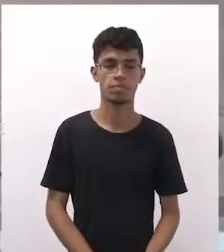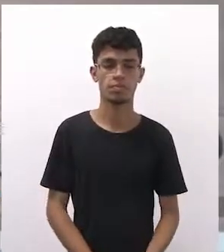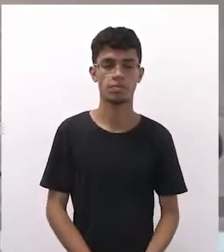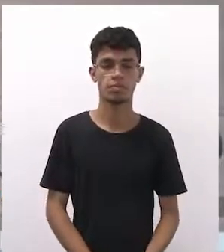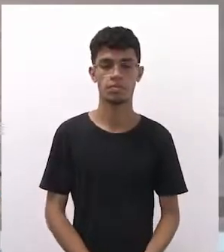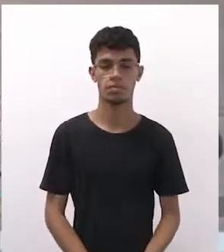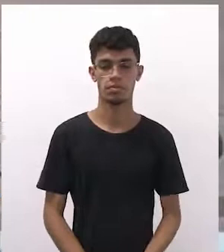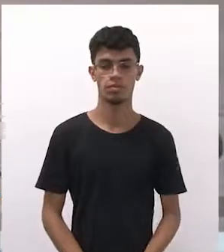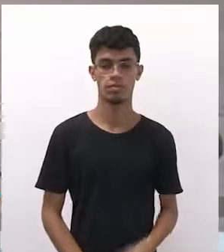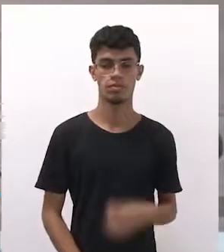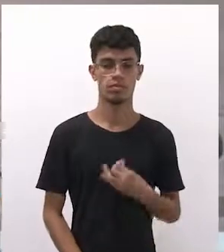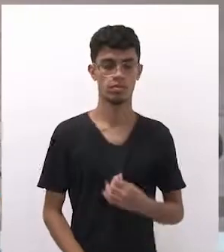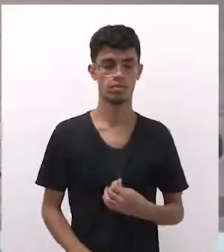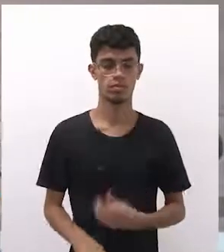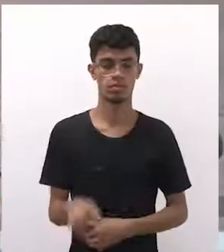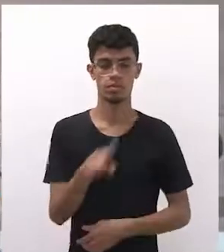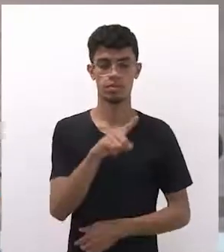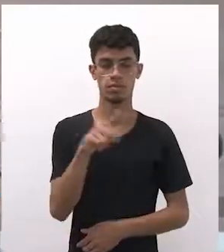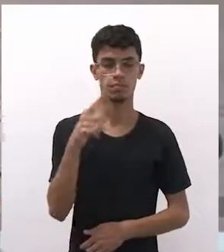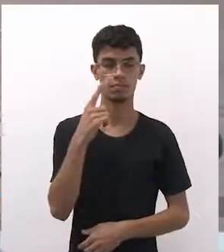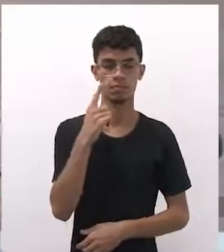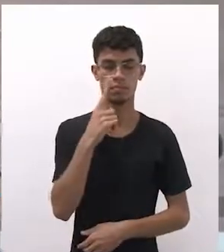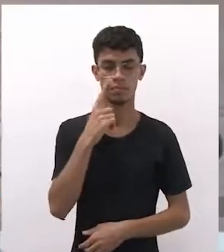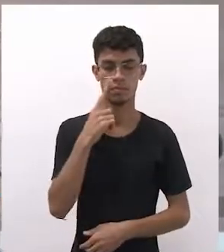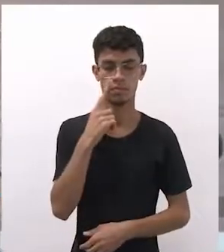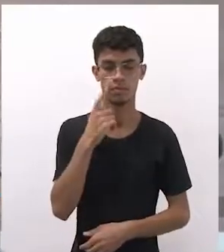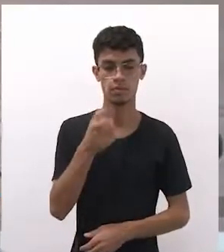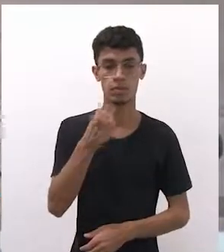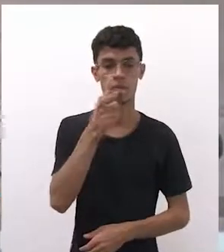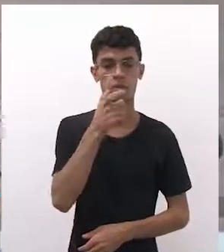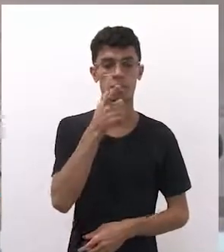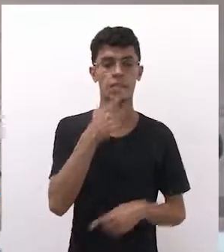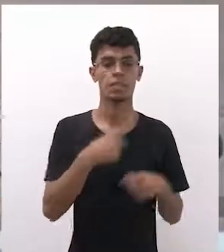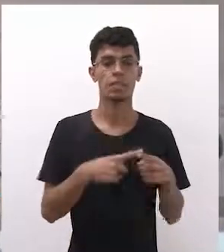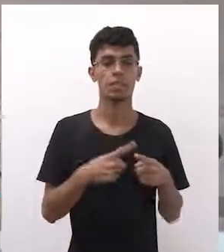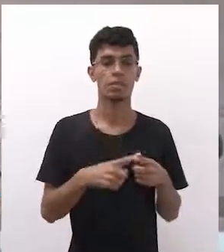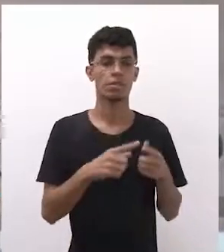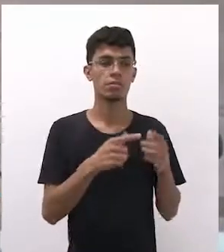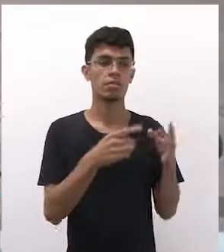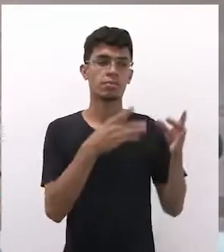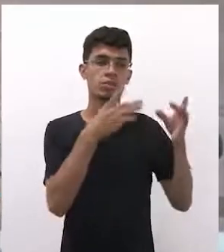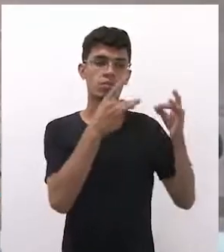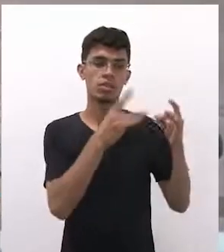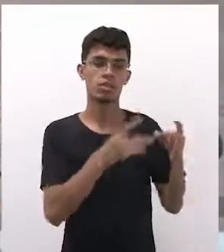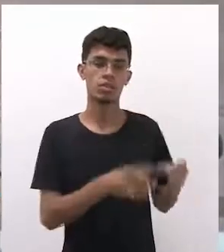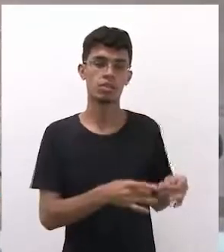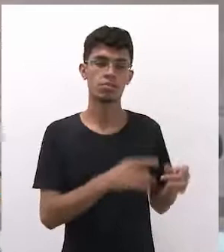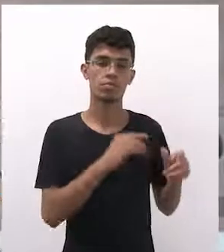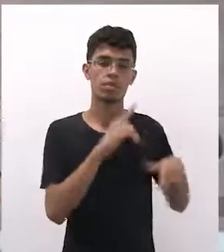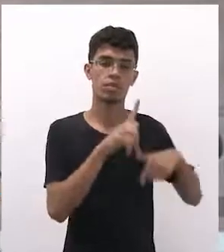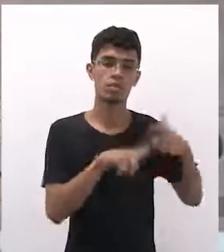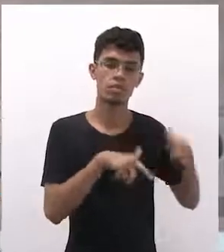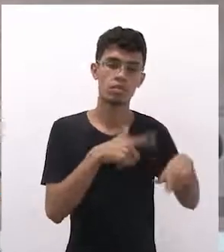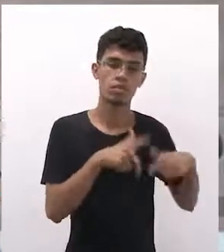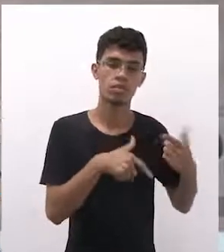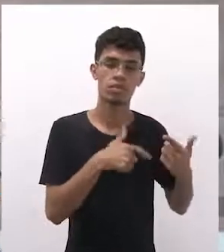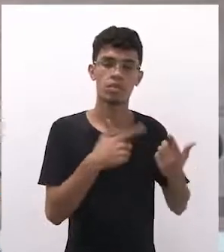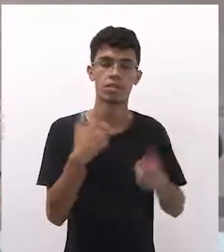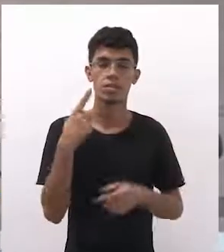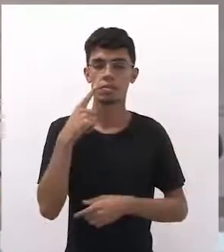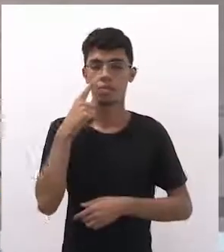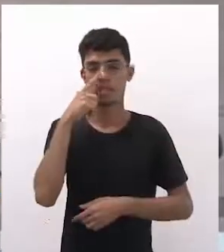E daí ali vocês vão ver, ela é bem interessante, porque assim, ela tem a descrição das atividades, tem ali os